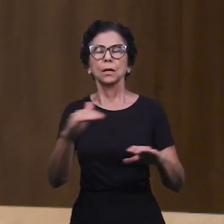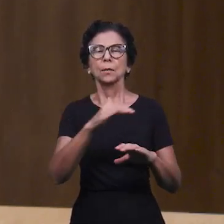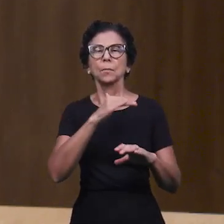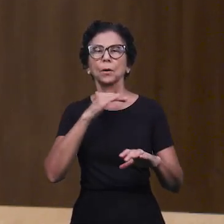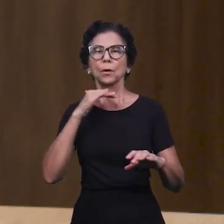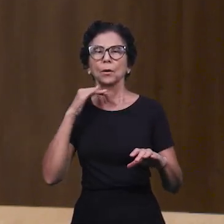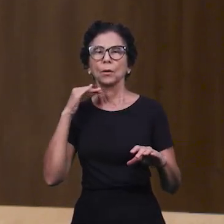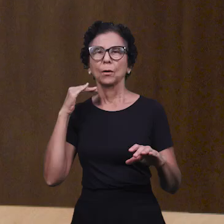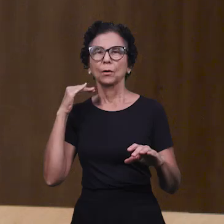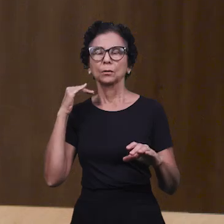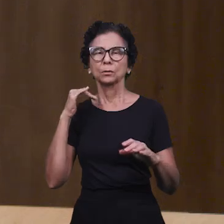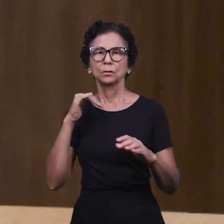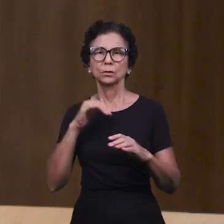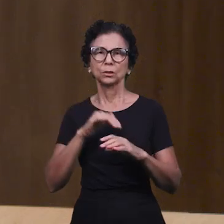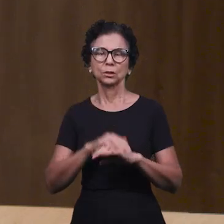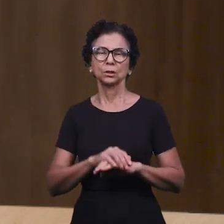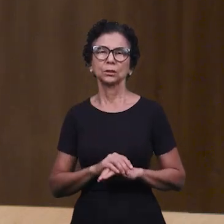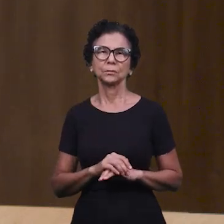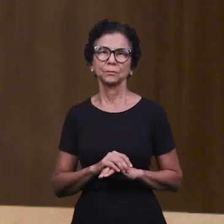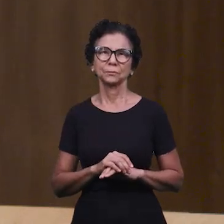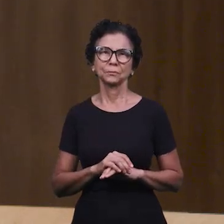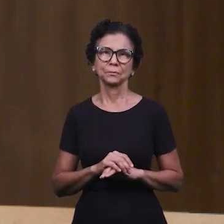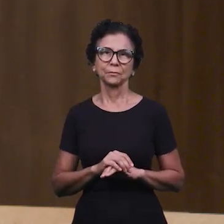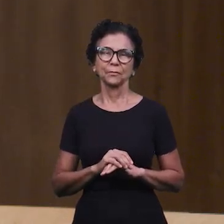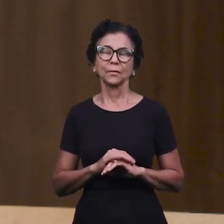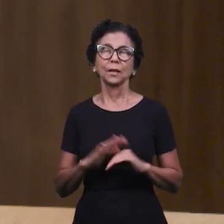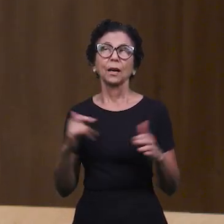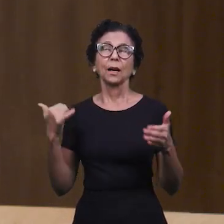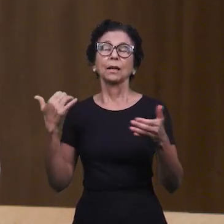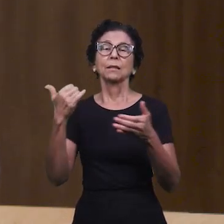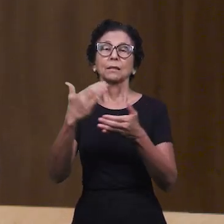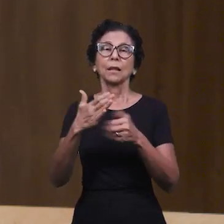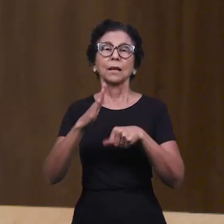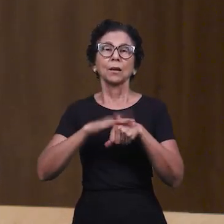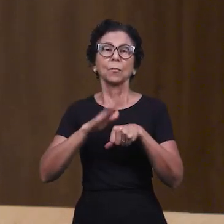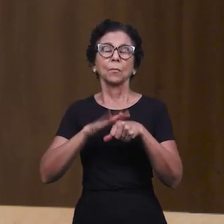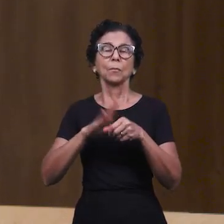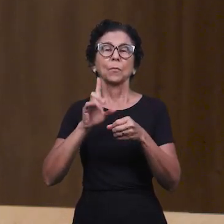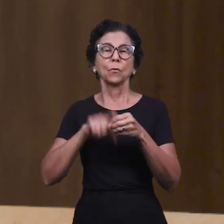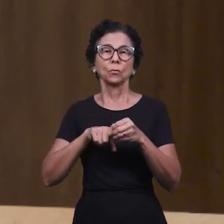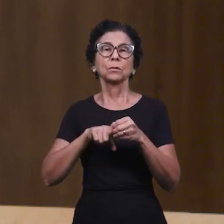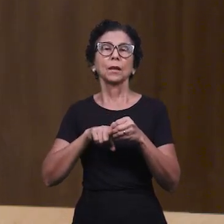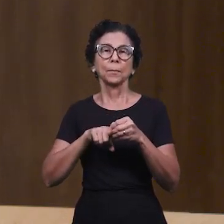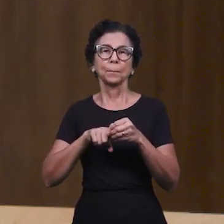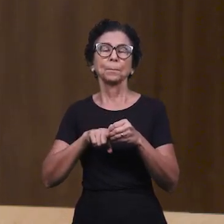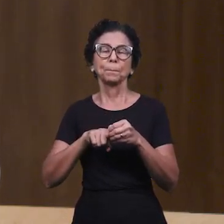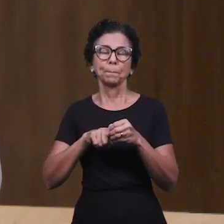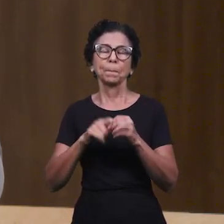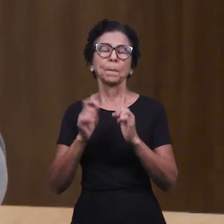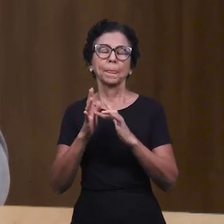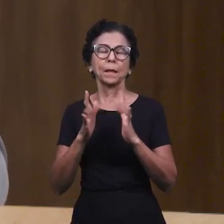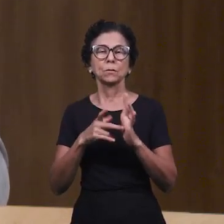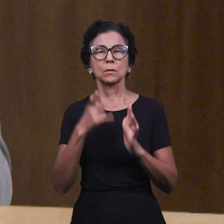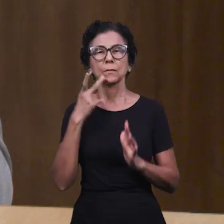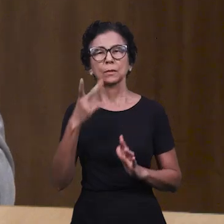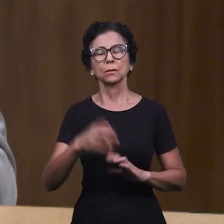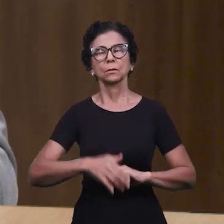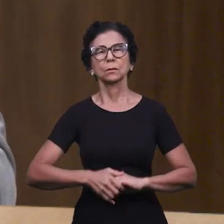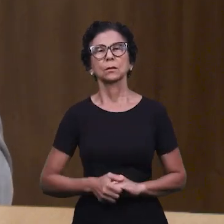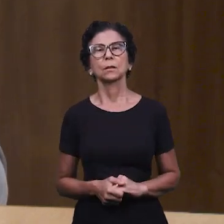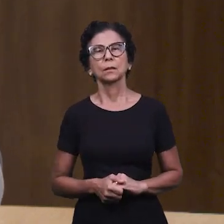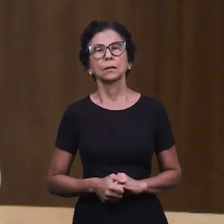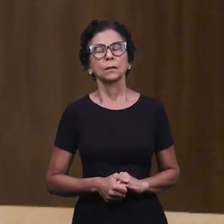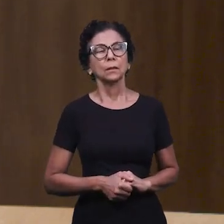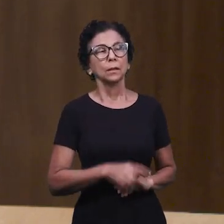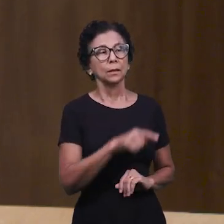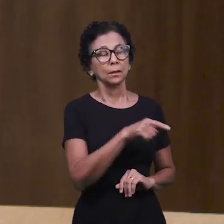do projeto, né? E a Páscoa com Jesus também, isso inclusive está na nossa vinheta, né? A Páscoa com Jesus, a Páscoa dos discípulos do Egito